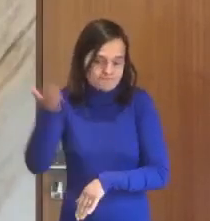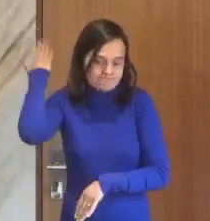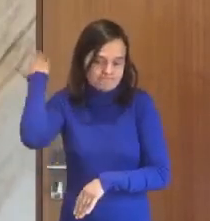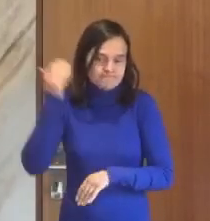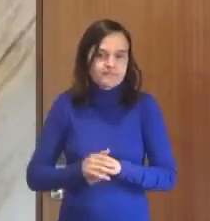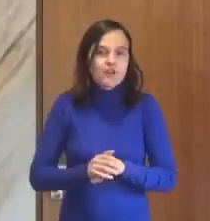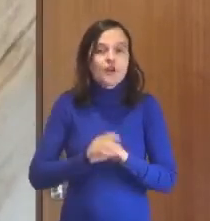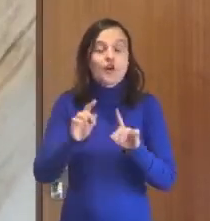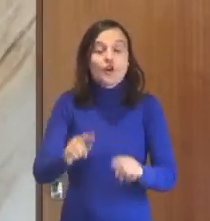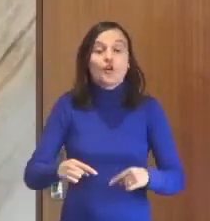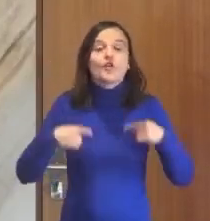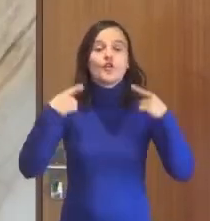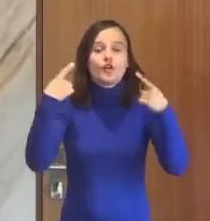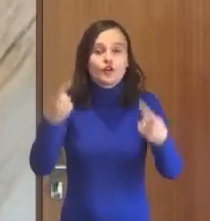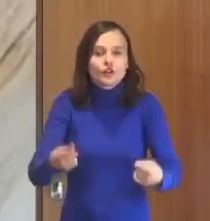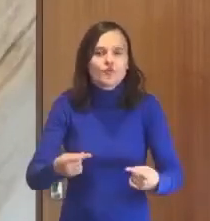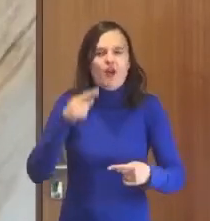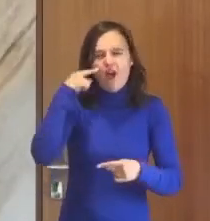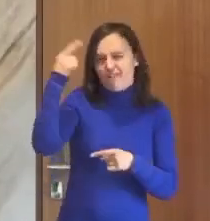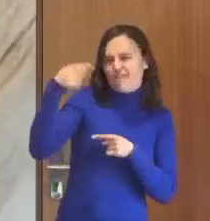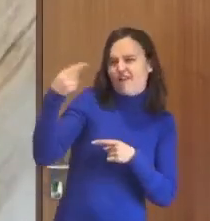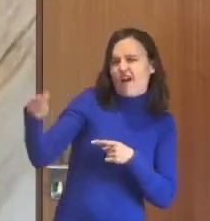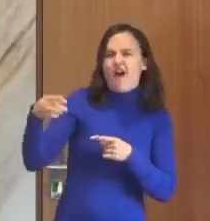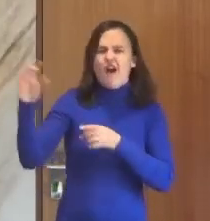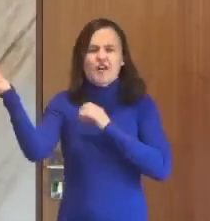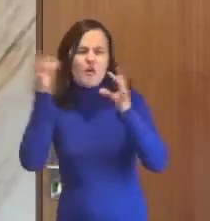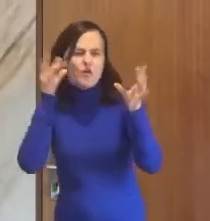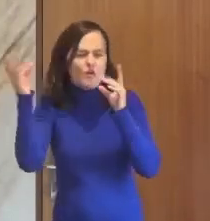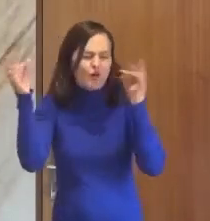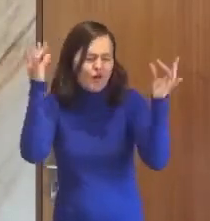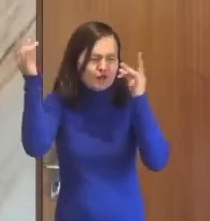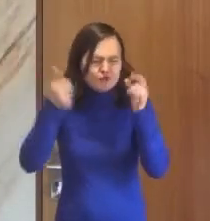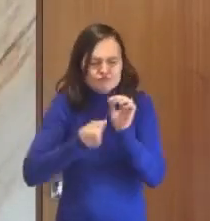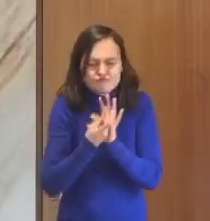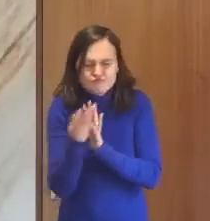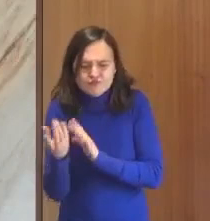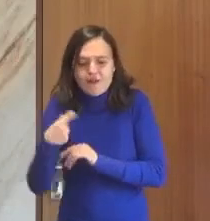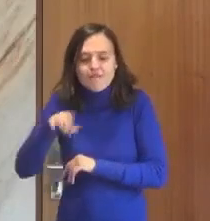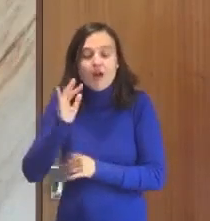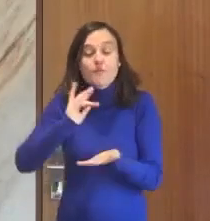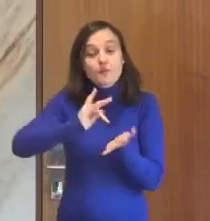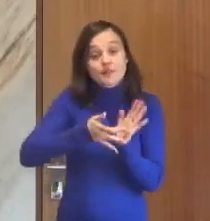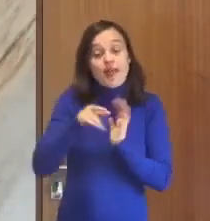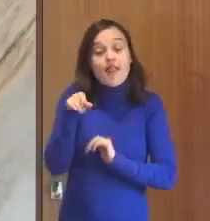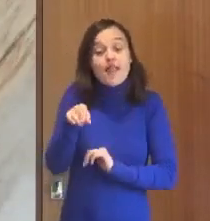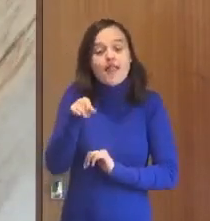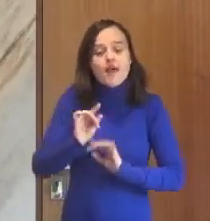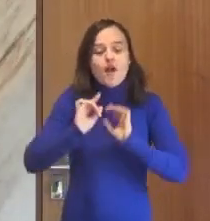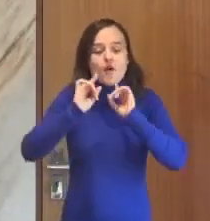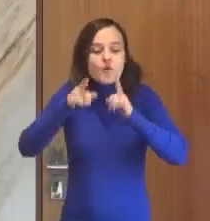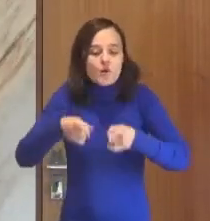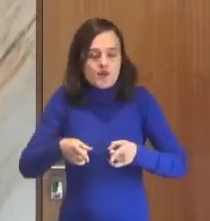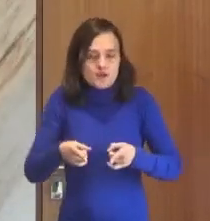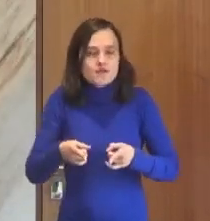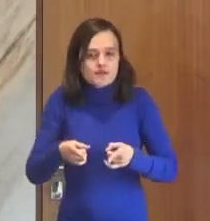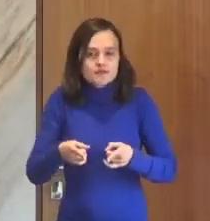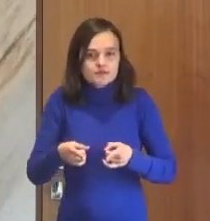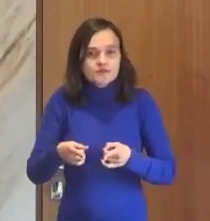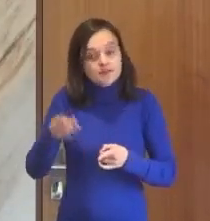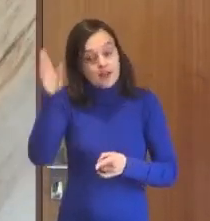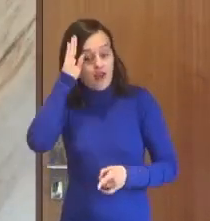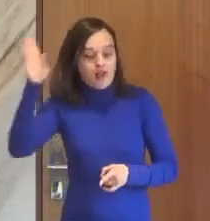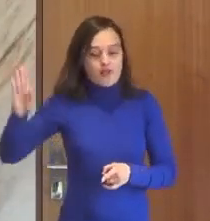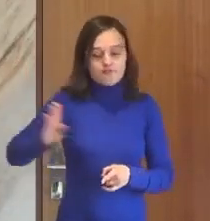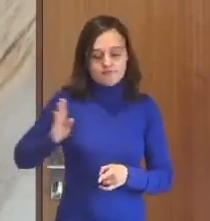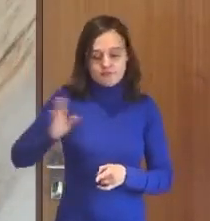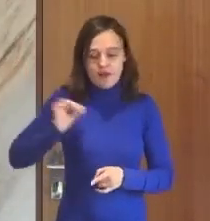Após inúmeras aventuras e viagens, vai até ao Brasil, onde aí dá início à sua carreira militar.